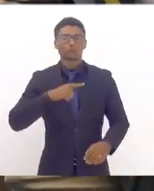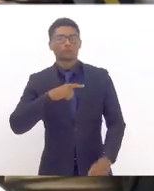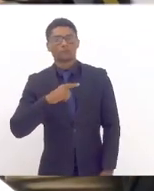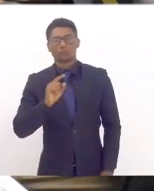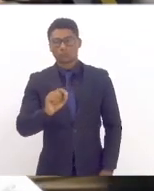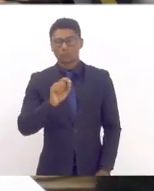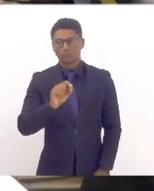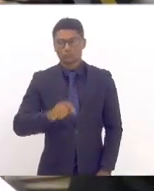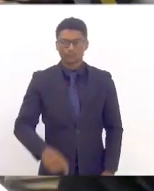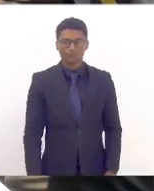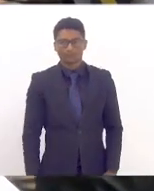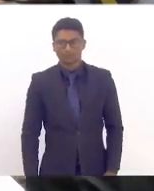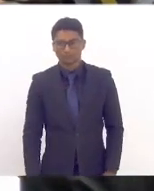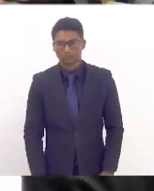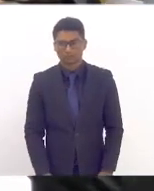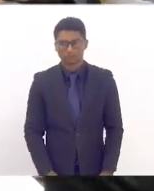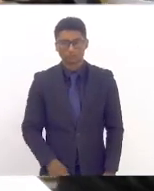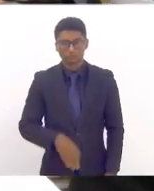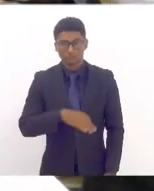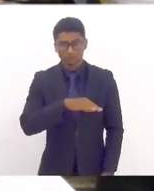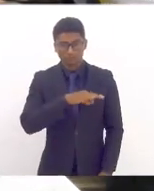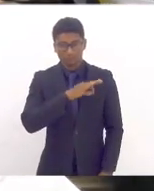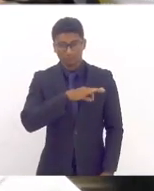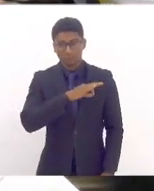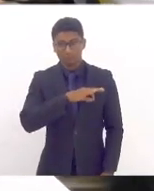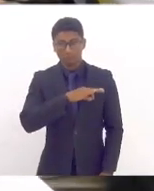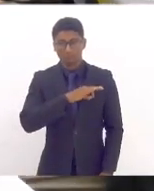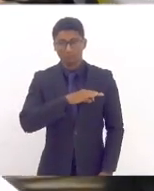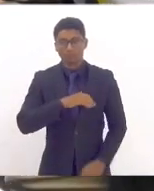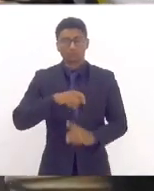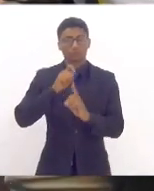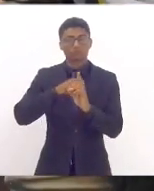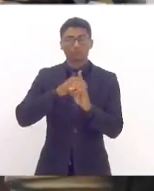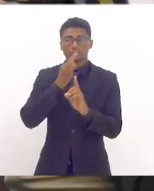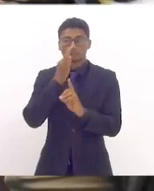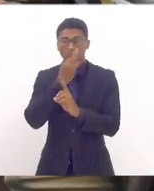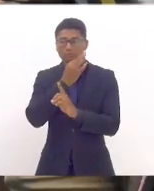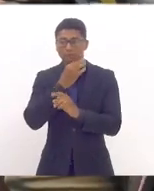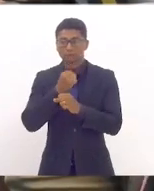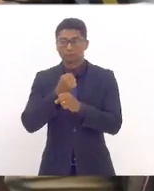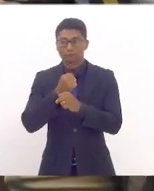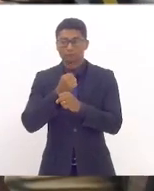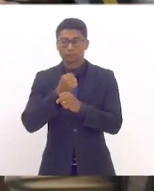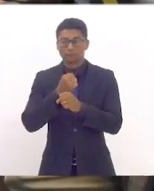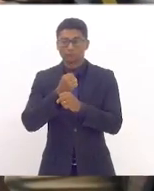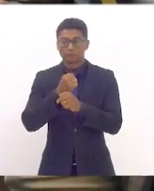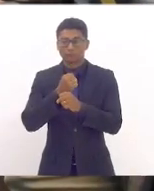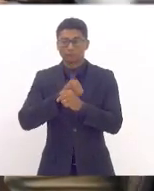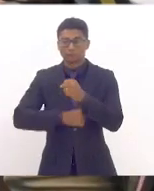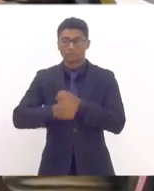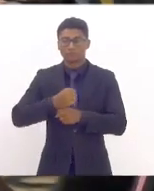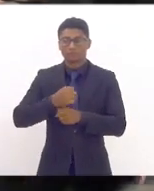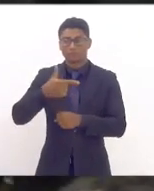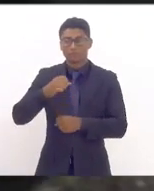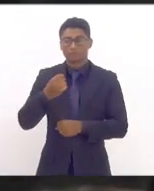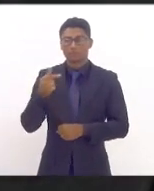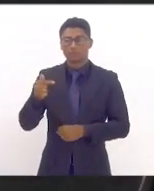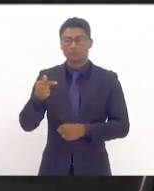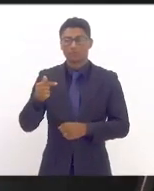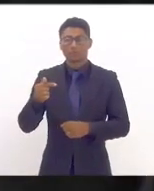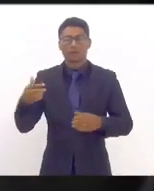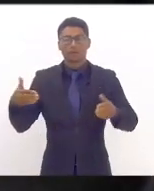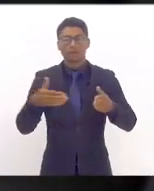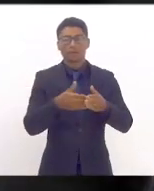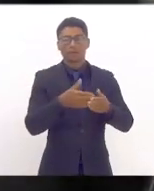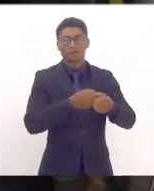esta reposição salarial de setembro de 2017 a